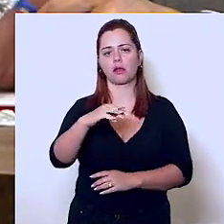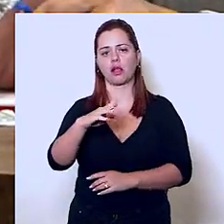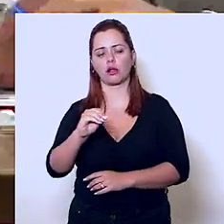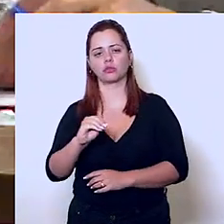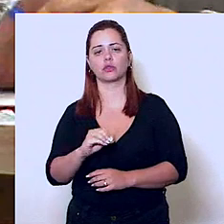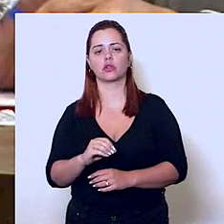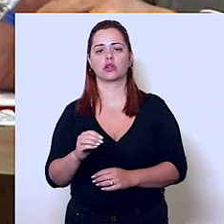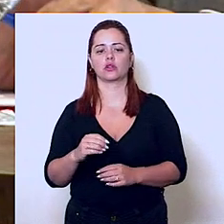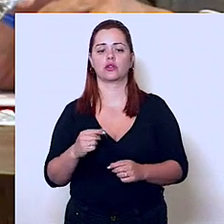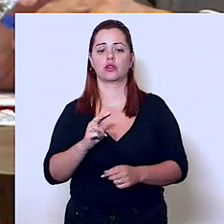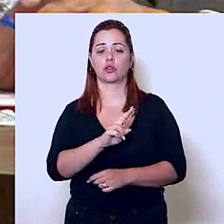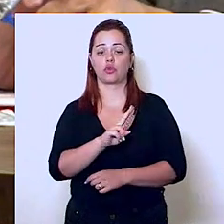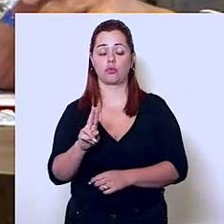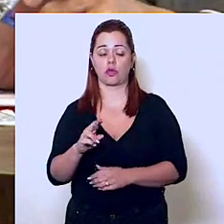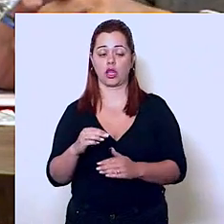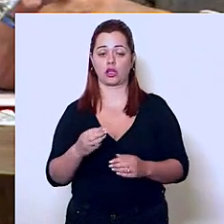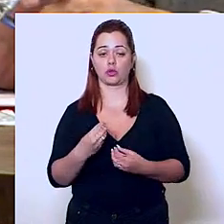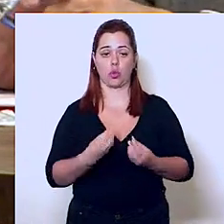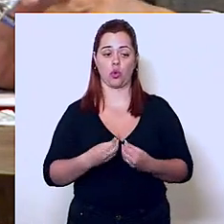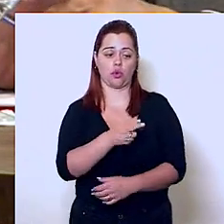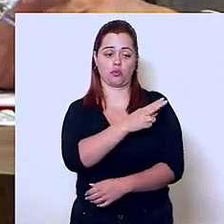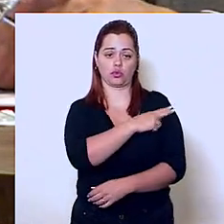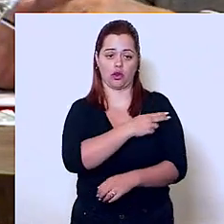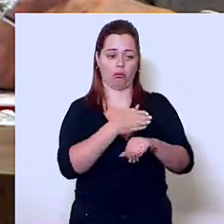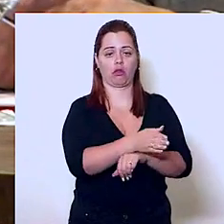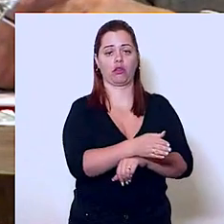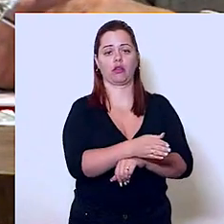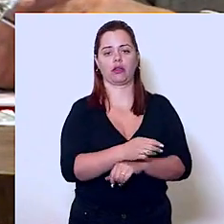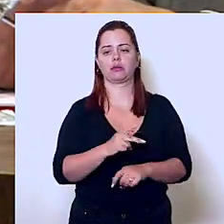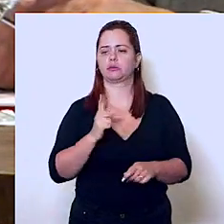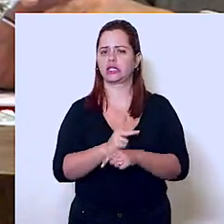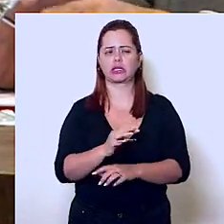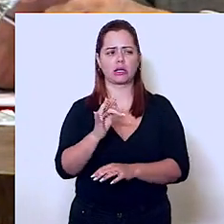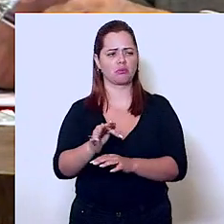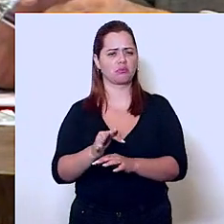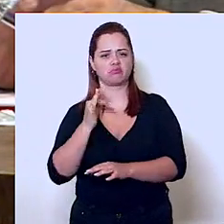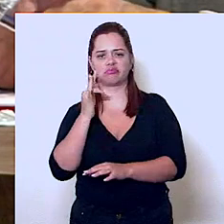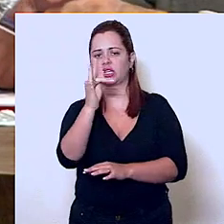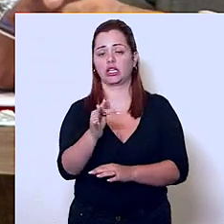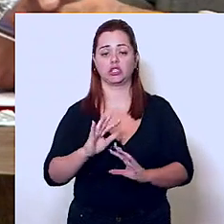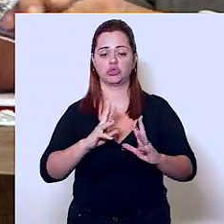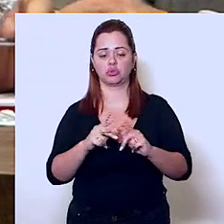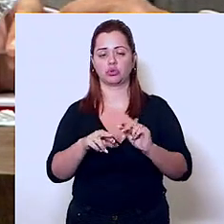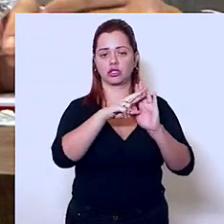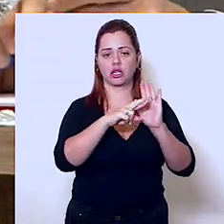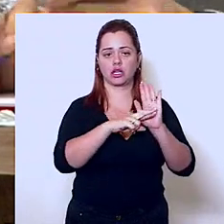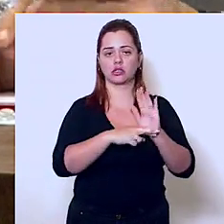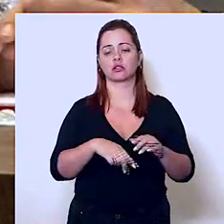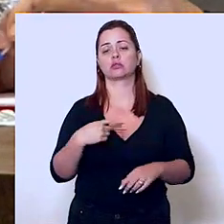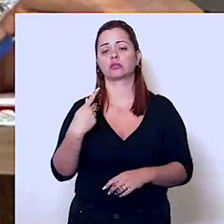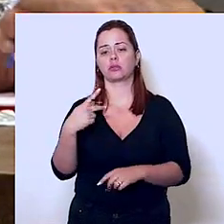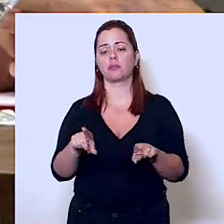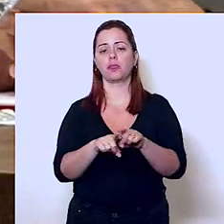interino, porque ele sempre, além das regras e além do seu tempo, ele já tinha chegado a essa